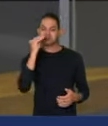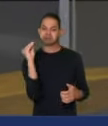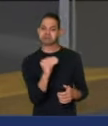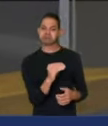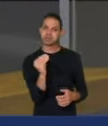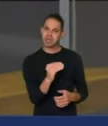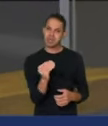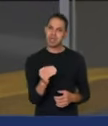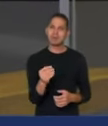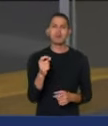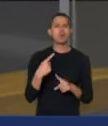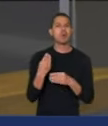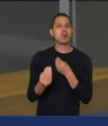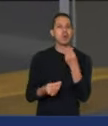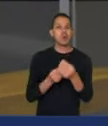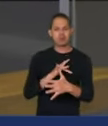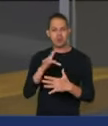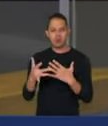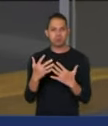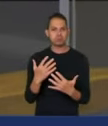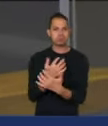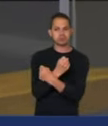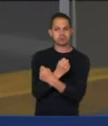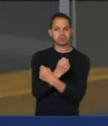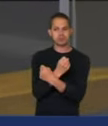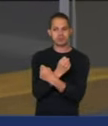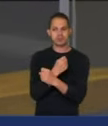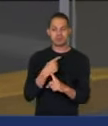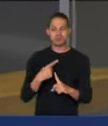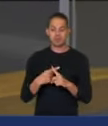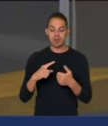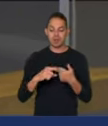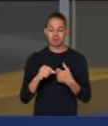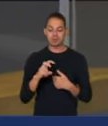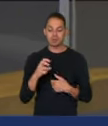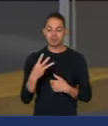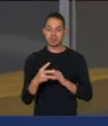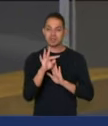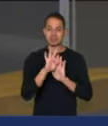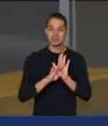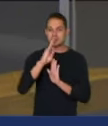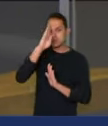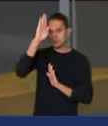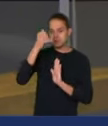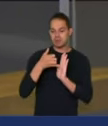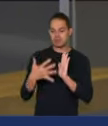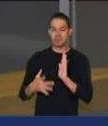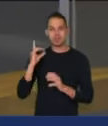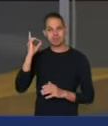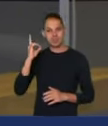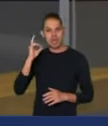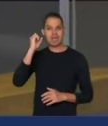quando ele censura as redes sociais, porque o artigo 53 caput diz que deputados e senadores